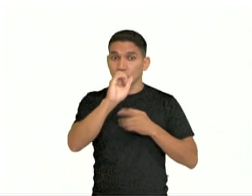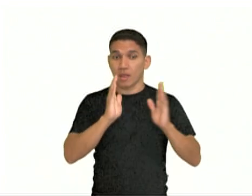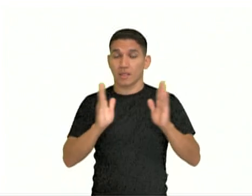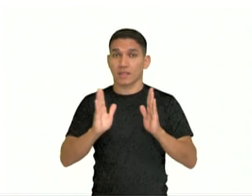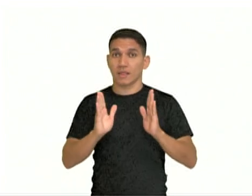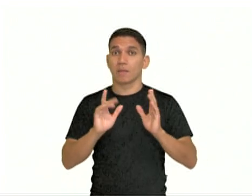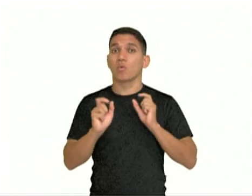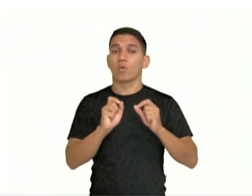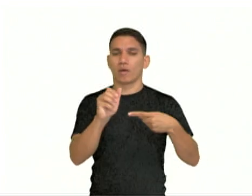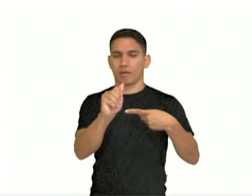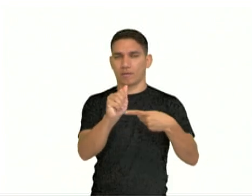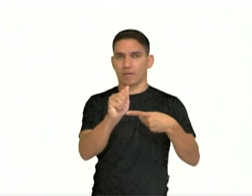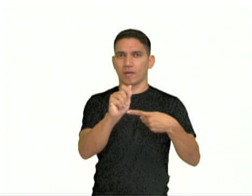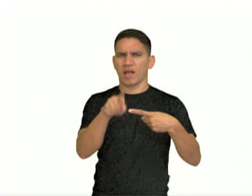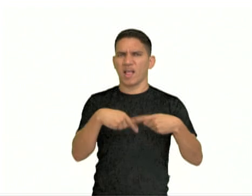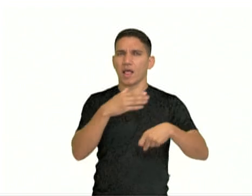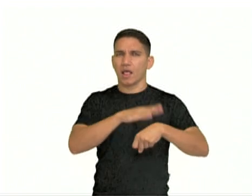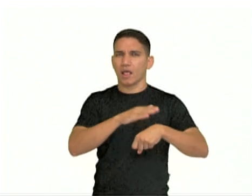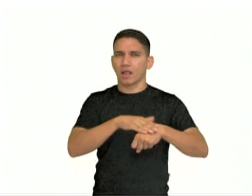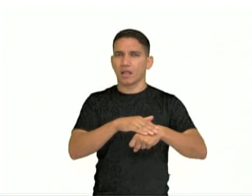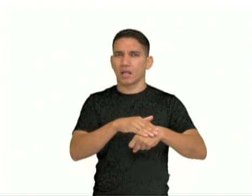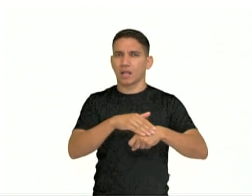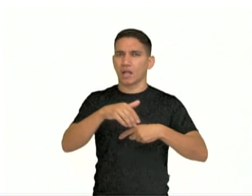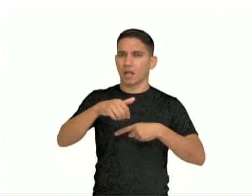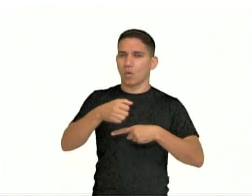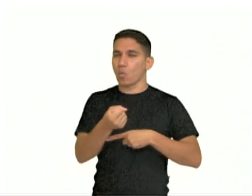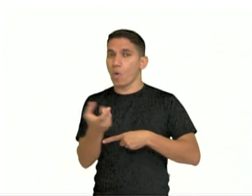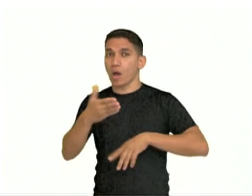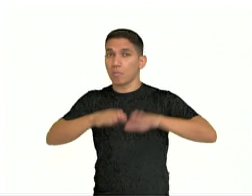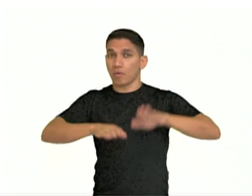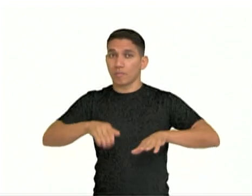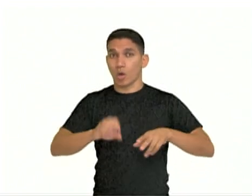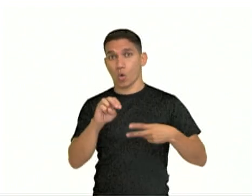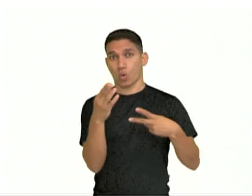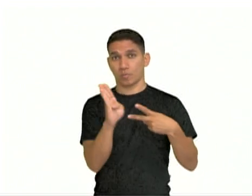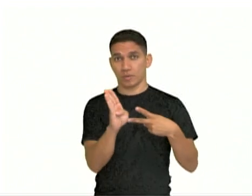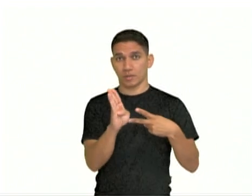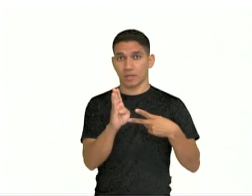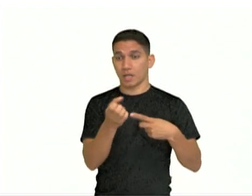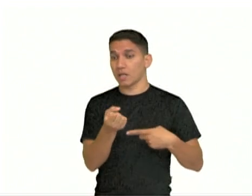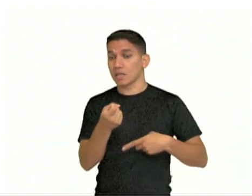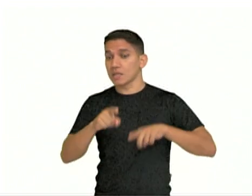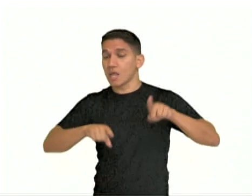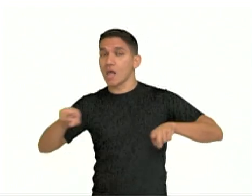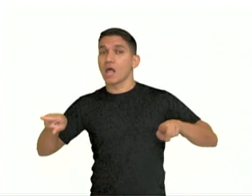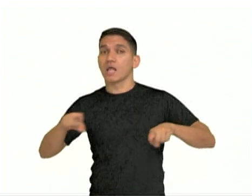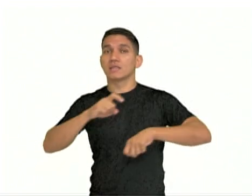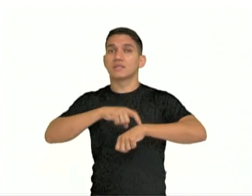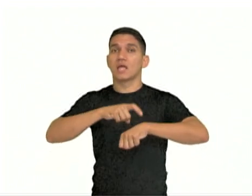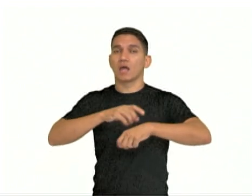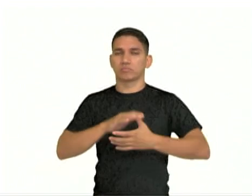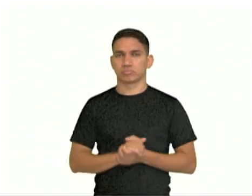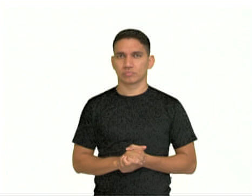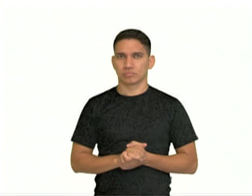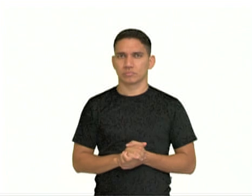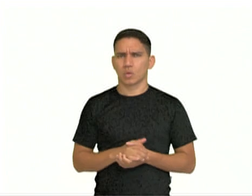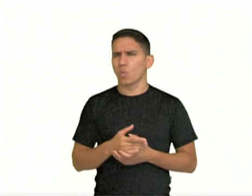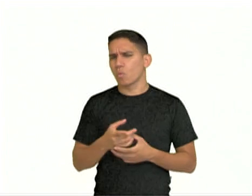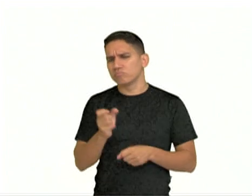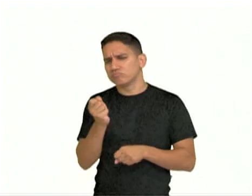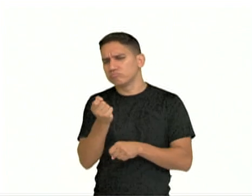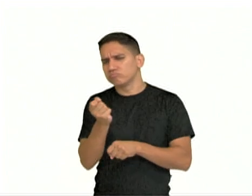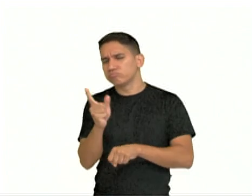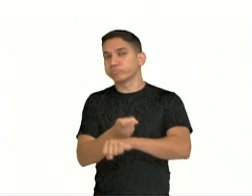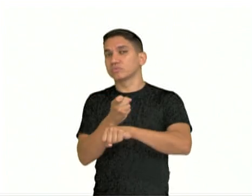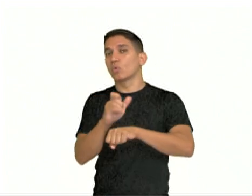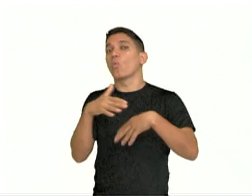A, intervalo de quantidade de movimento? Ou alternativa B, o intervalo de tempo? Vamos ver se vocês estão ligados no conceito de